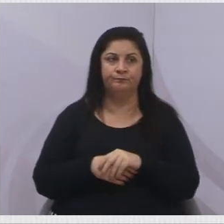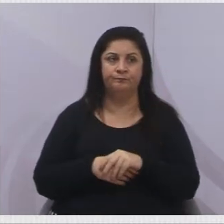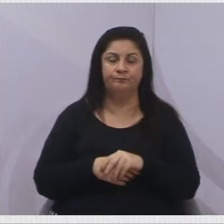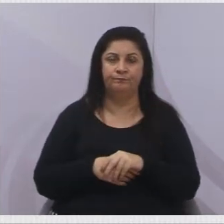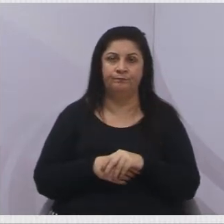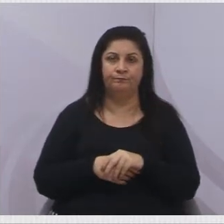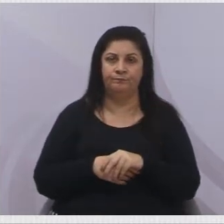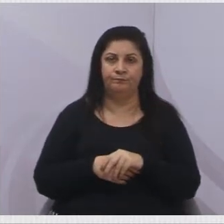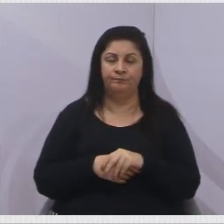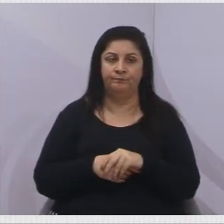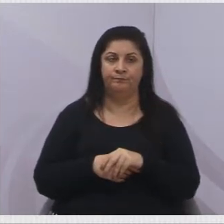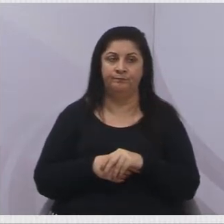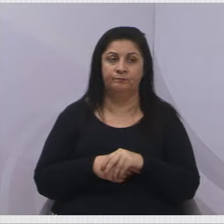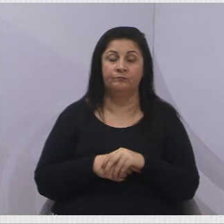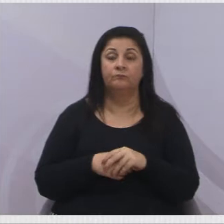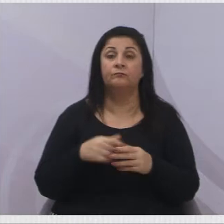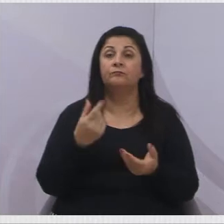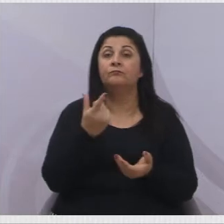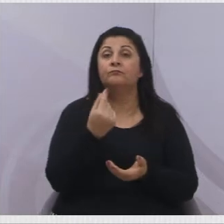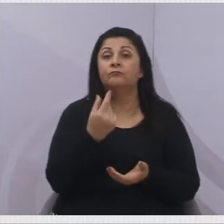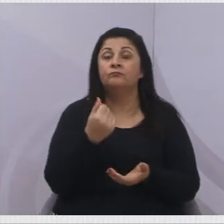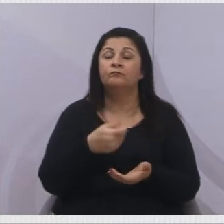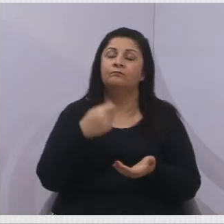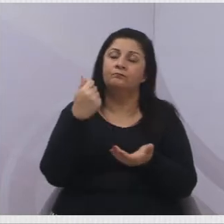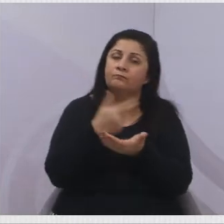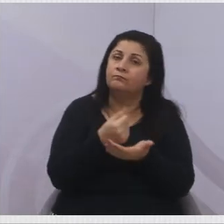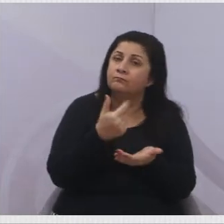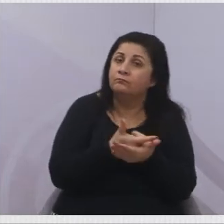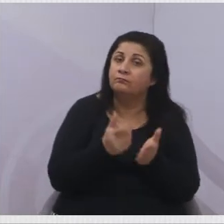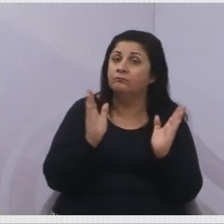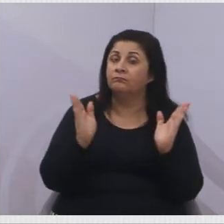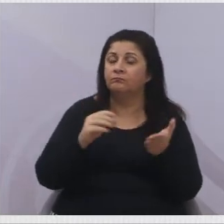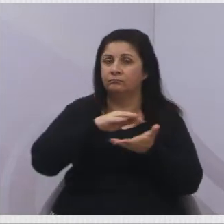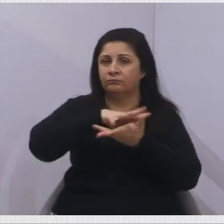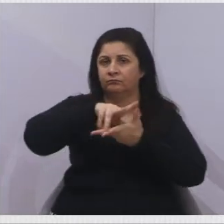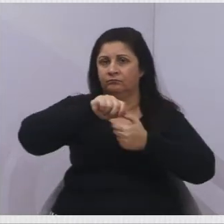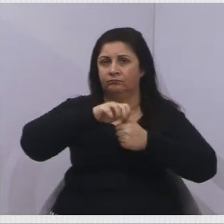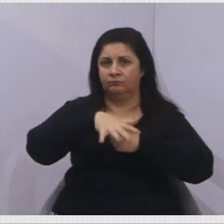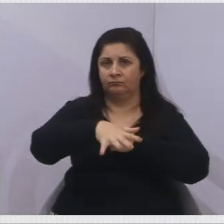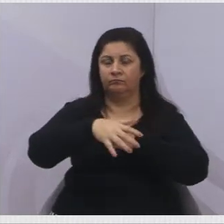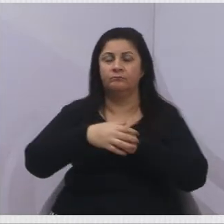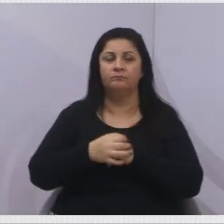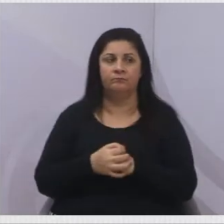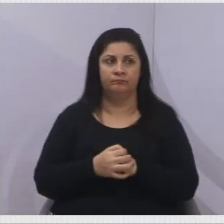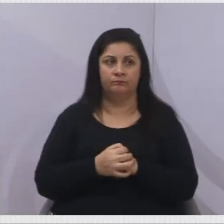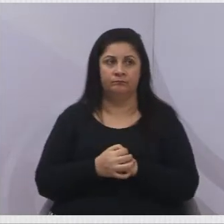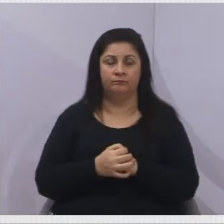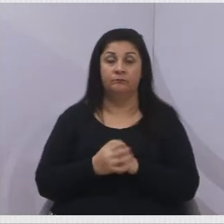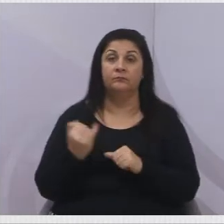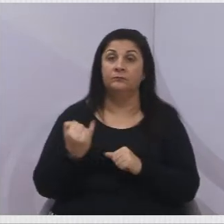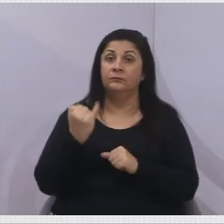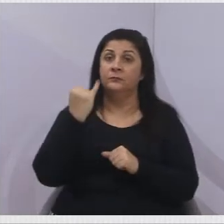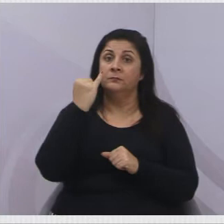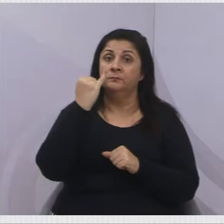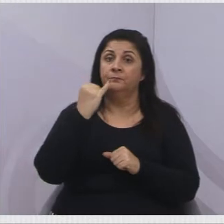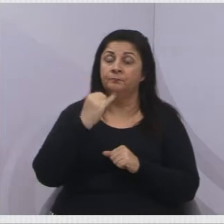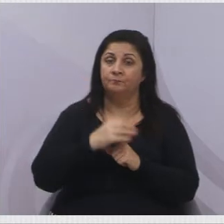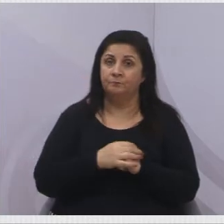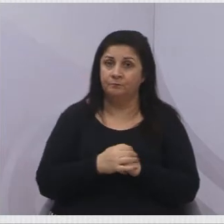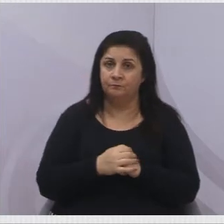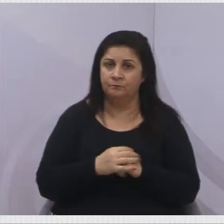colocamos na apresentação, que são as despesas com a pandemia. É importante que, entre